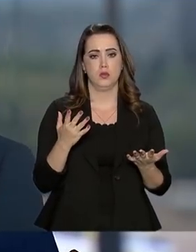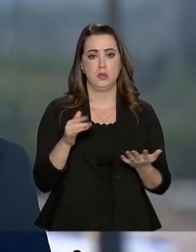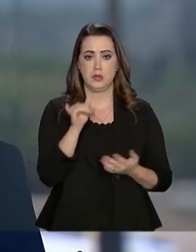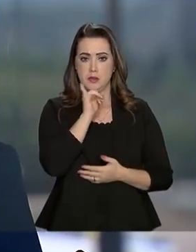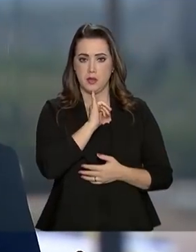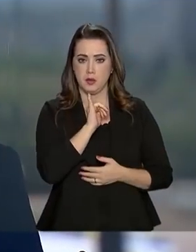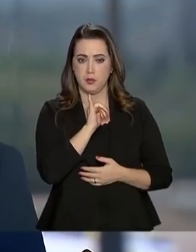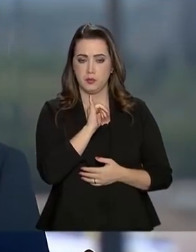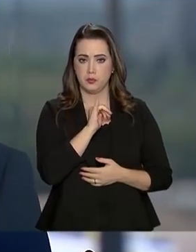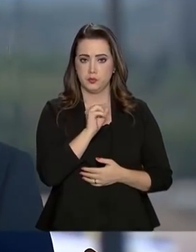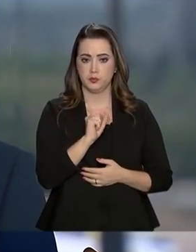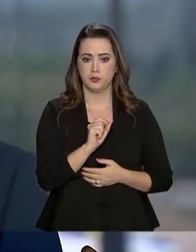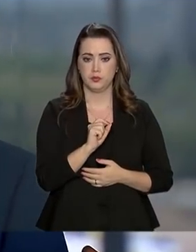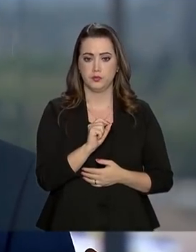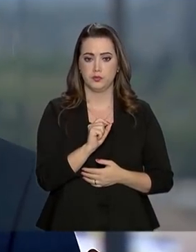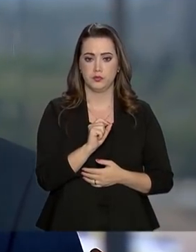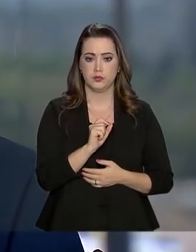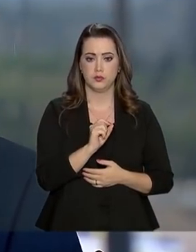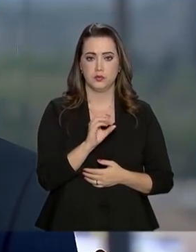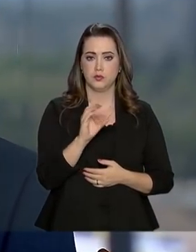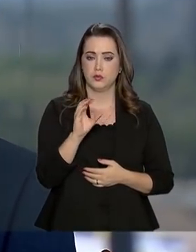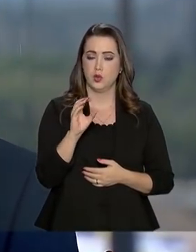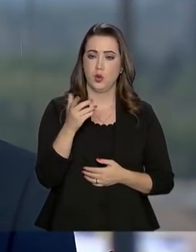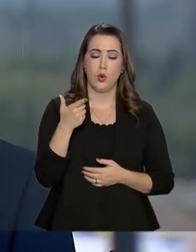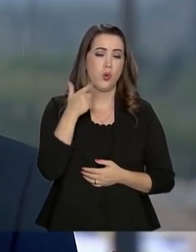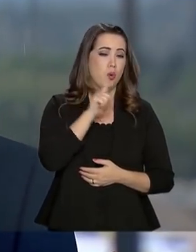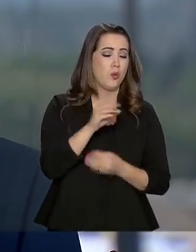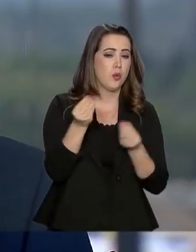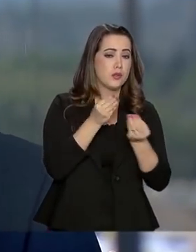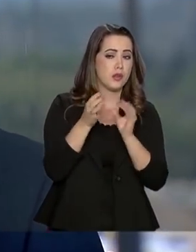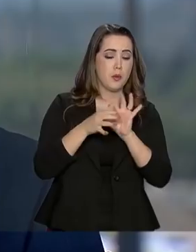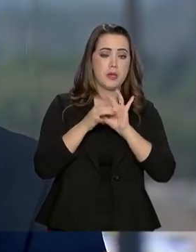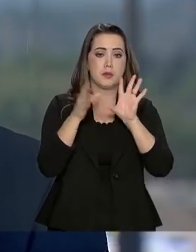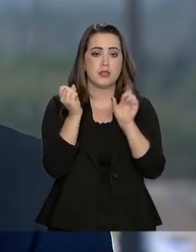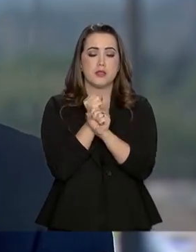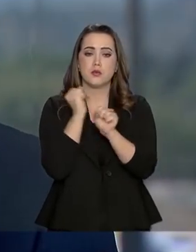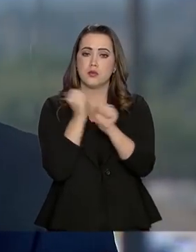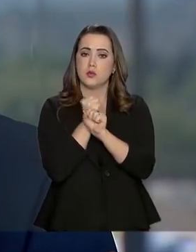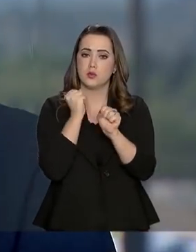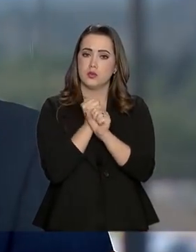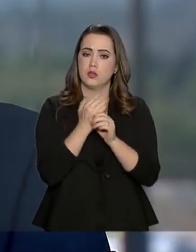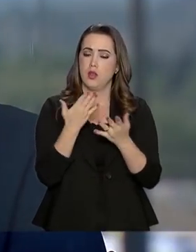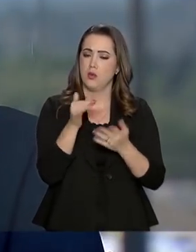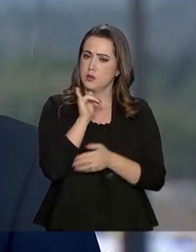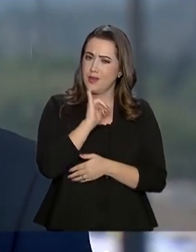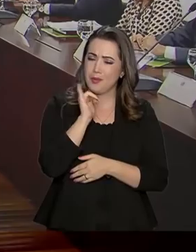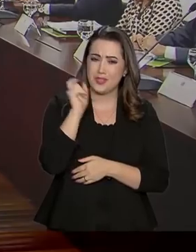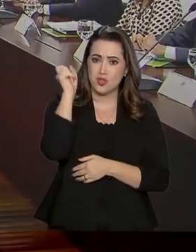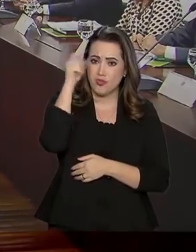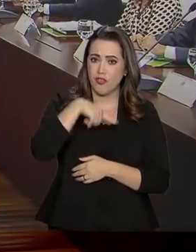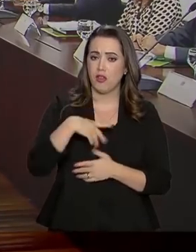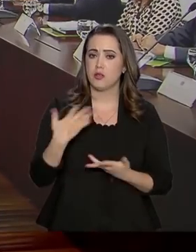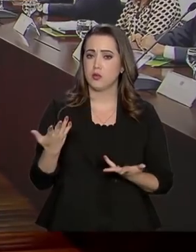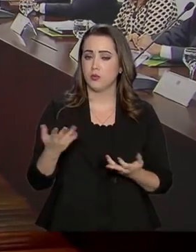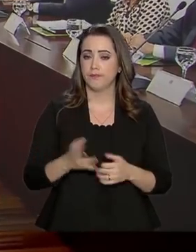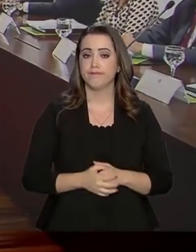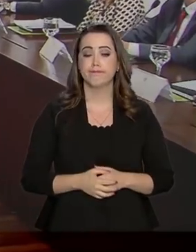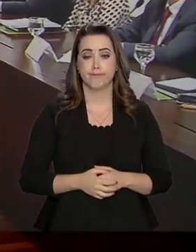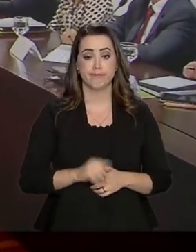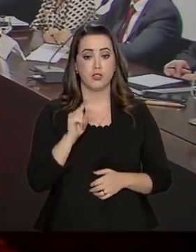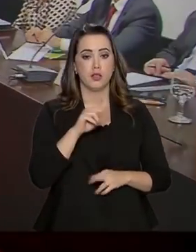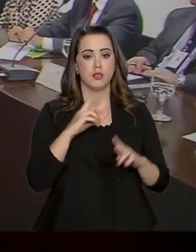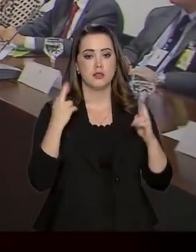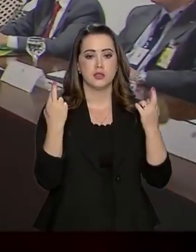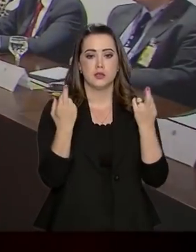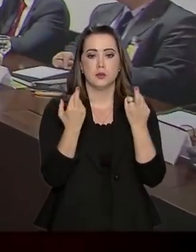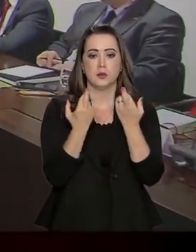Por exemplo, obter um alvará de construção, por exemplo, isso é muito difícil. Nesta reunião com